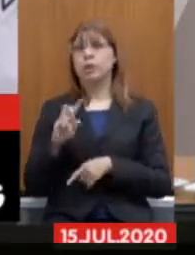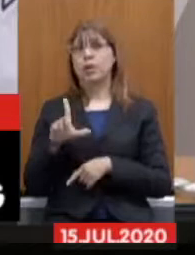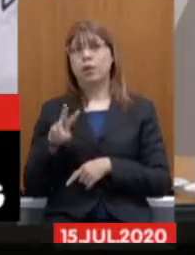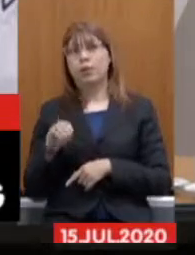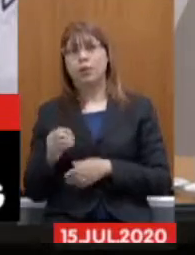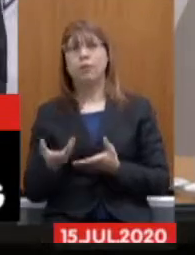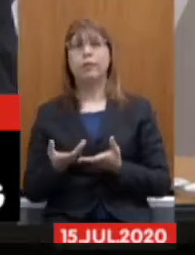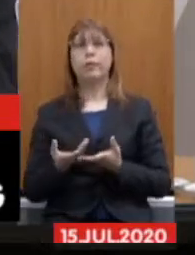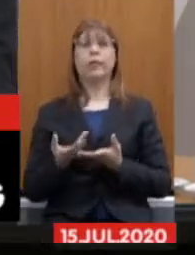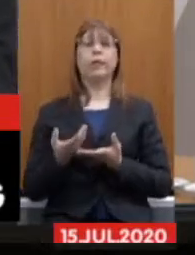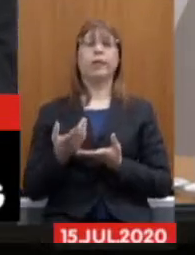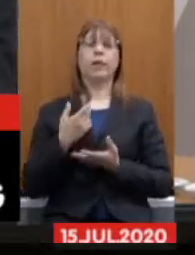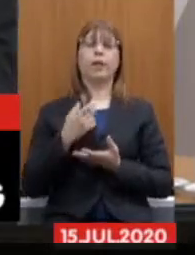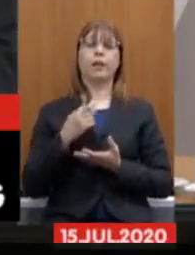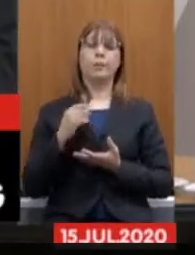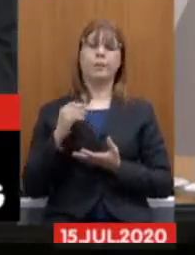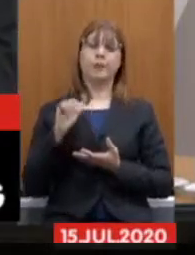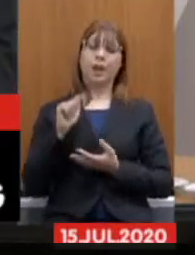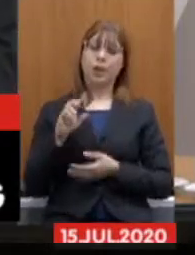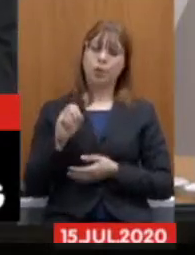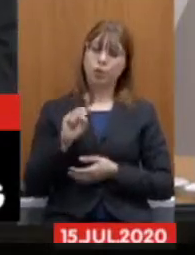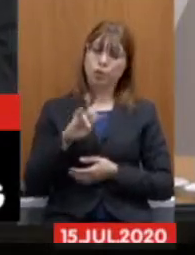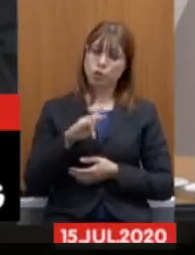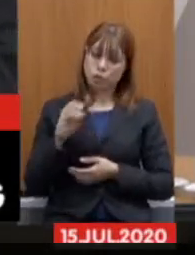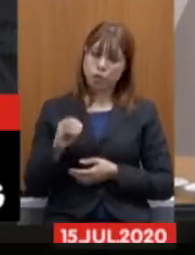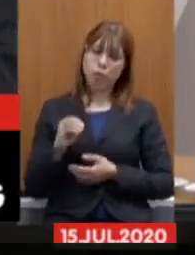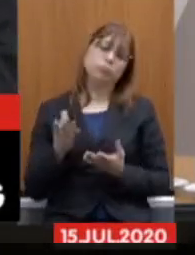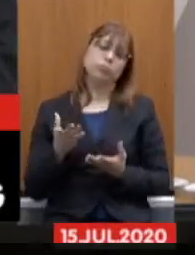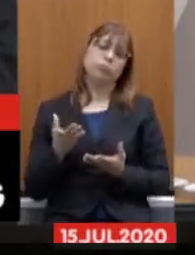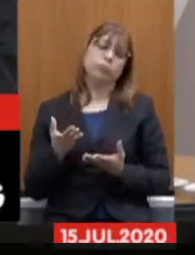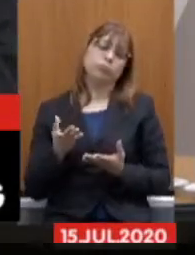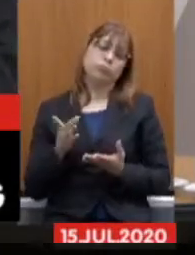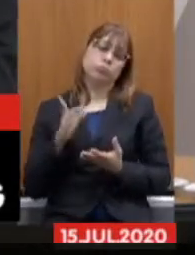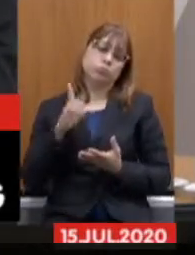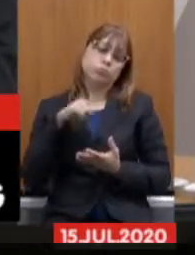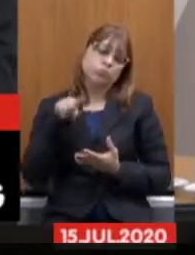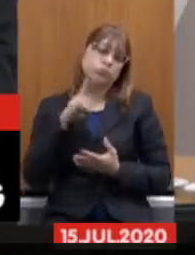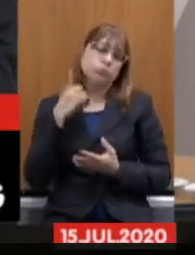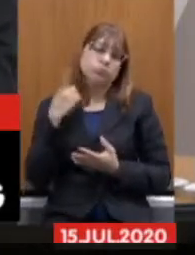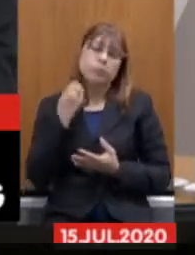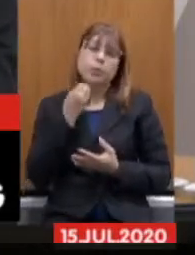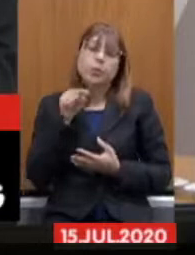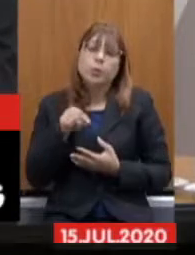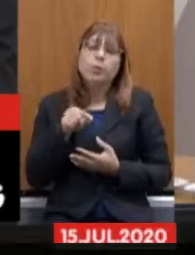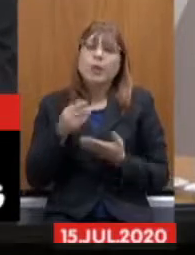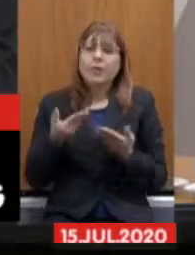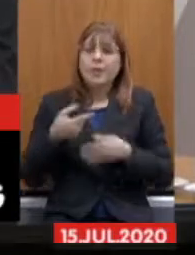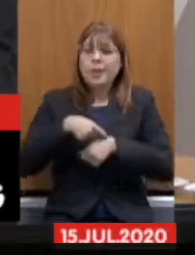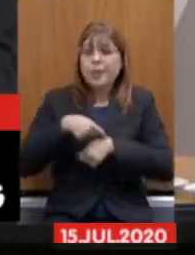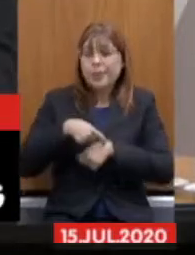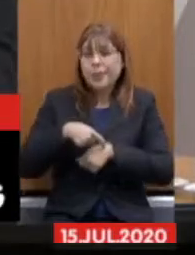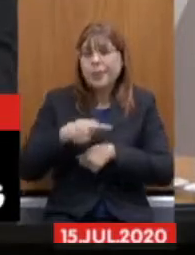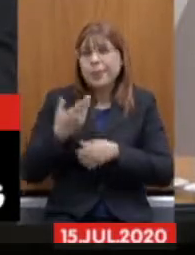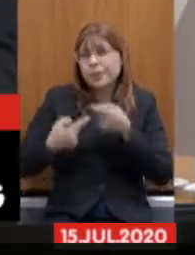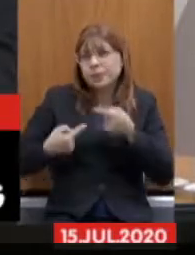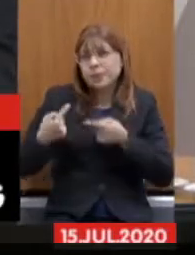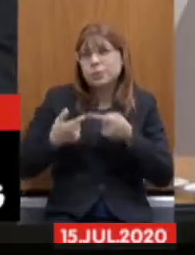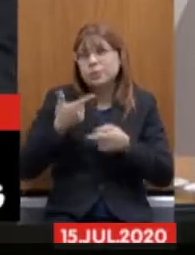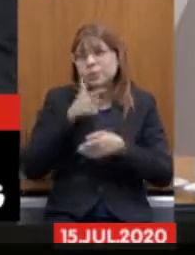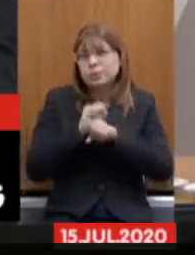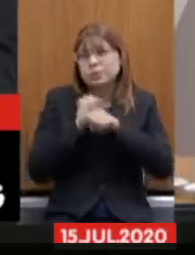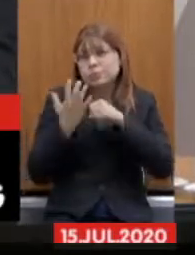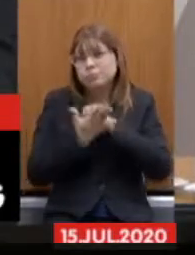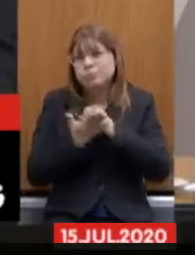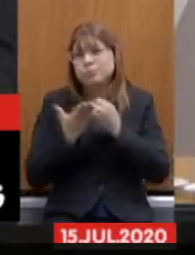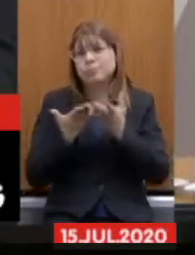próprio agostinho né que isso é uma oportunidade a gente tentar fazer esse debate no momento onde que a gente vai pelo menos uma para